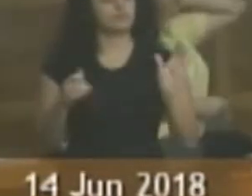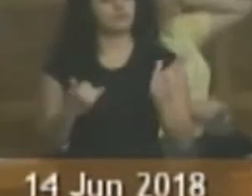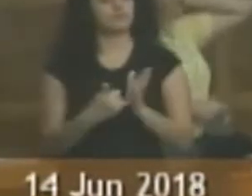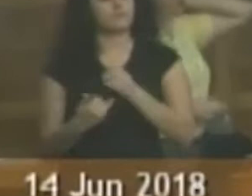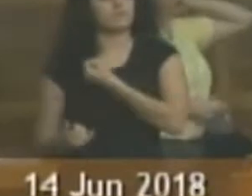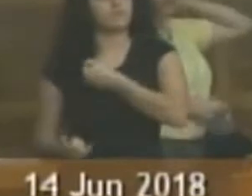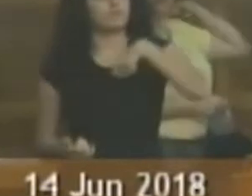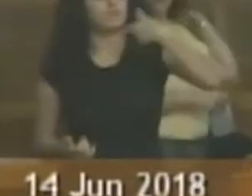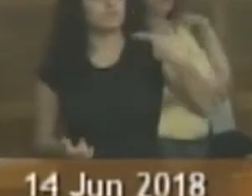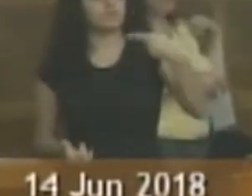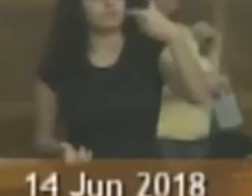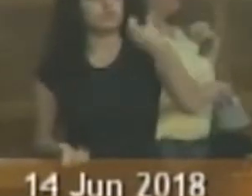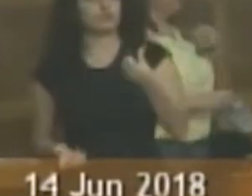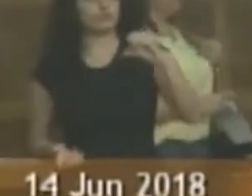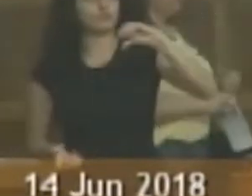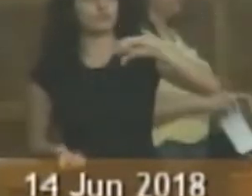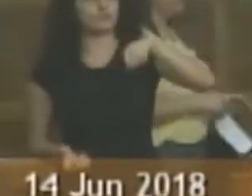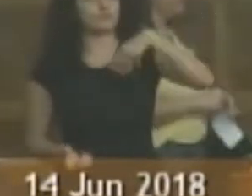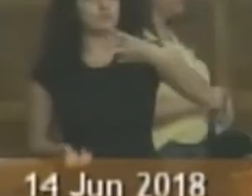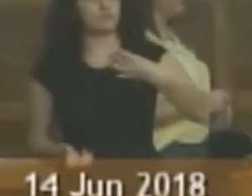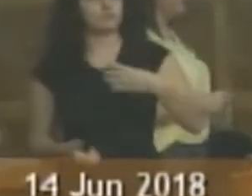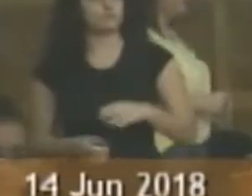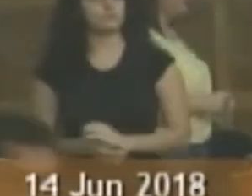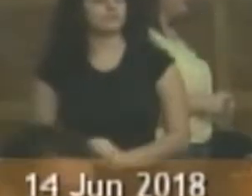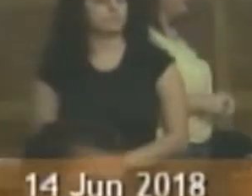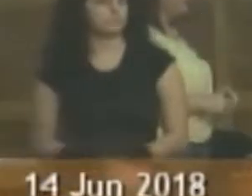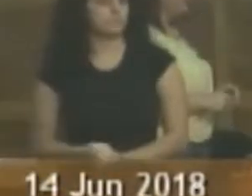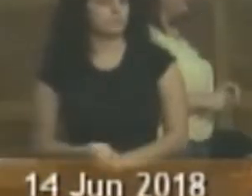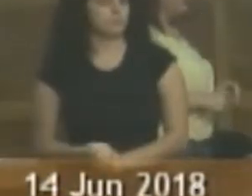número 294/2018.